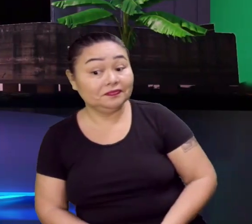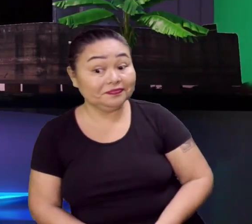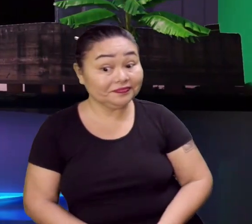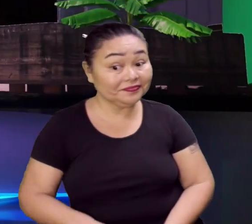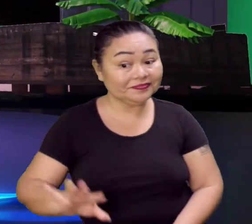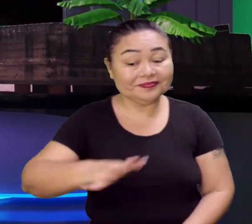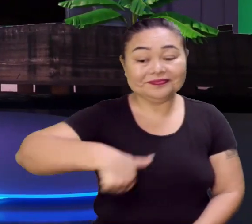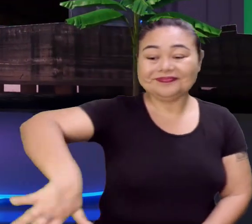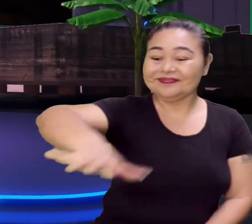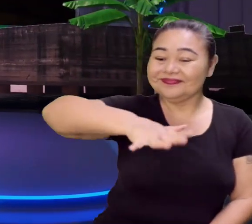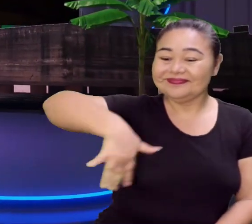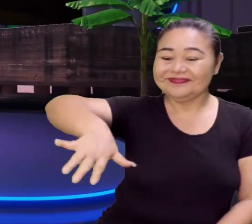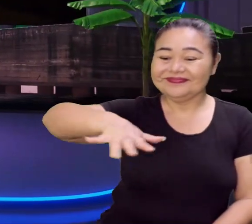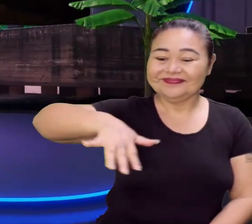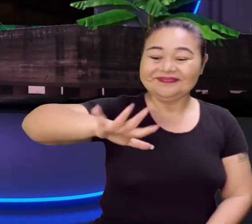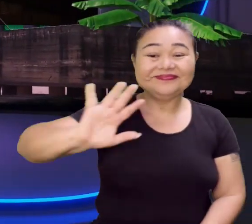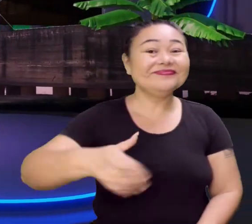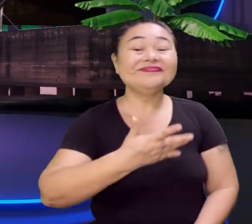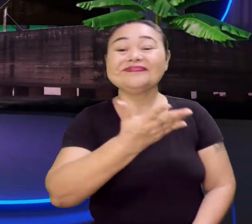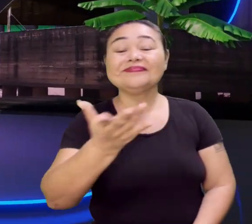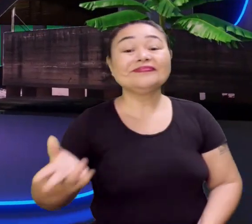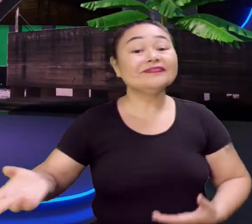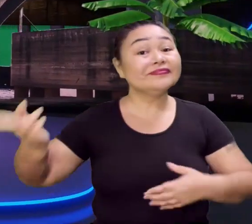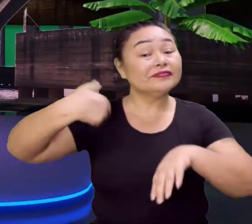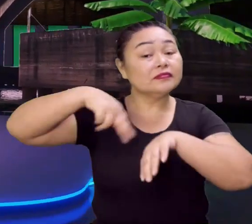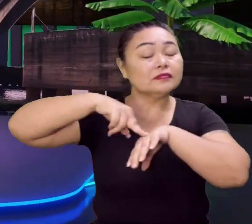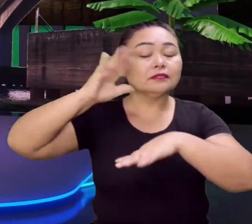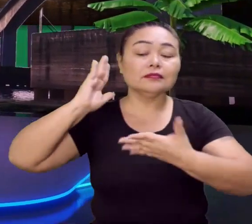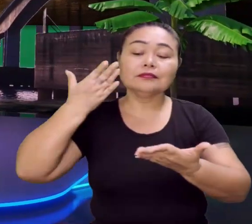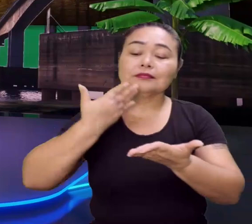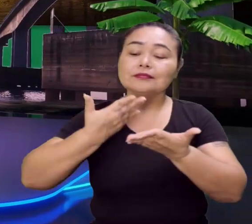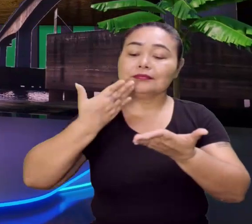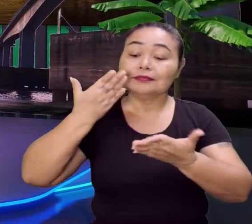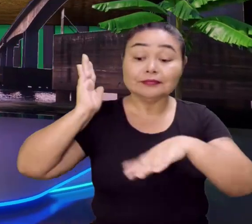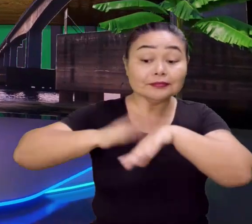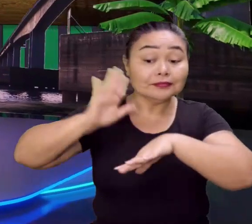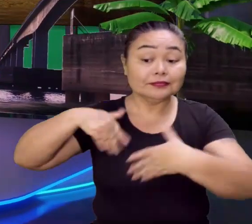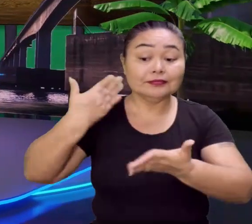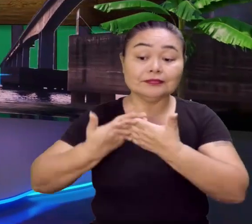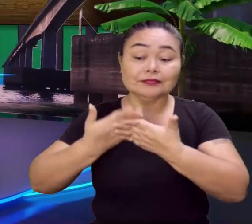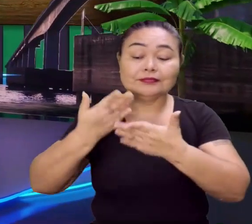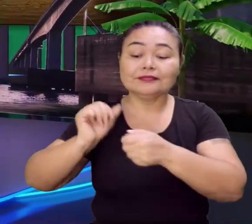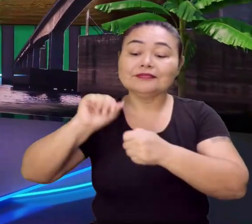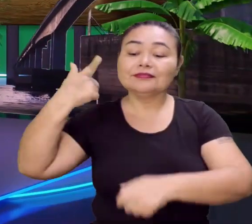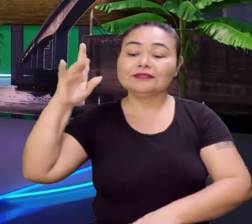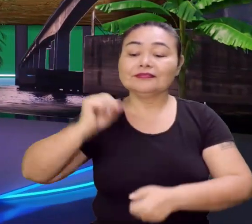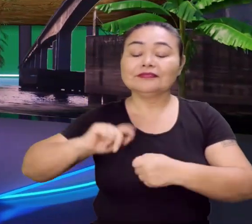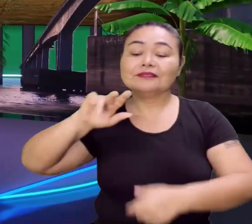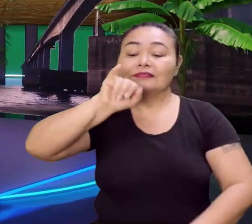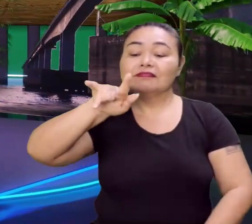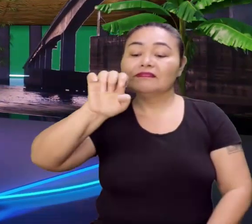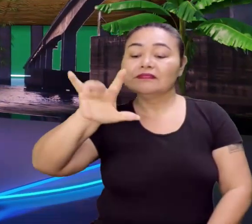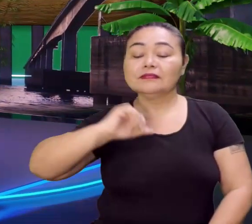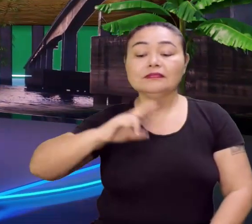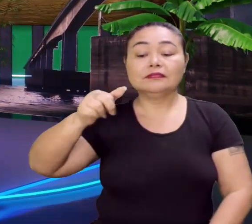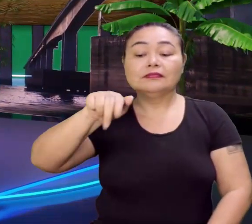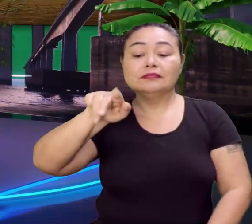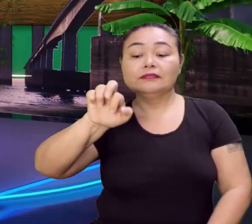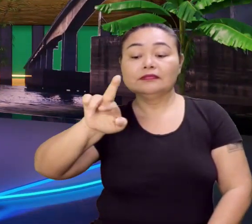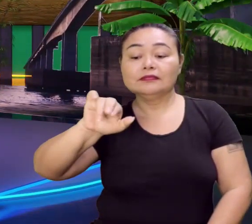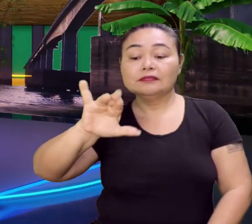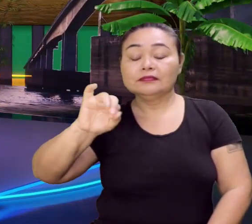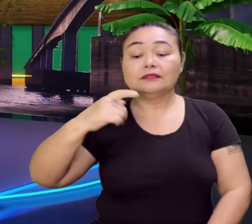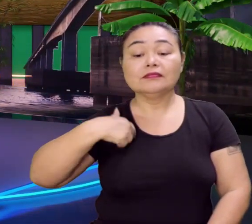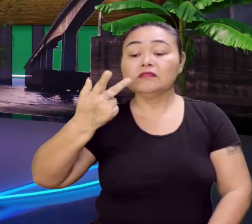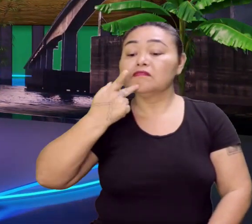Vamos lá? Galerinha! E aí, voltamos para mais uma aula de geografia com o professor Rogério, com o professor Jorge. E eu vou falar para o